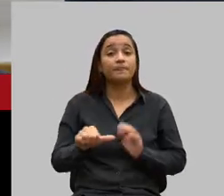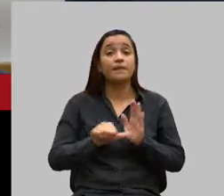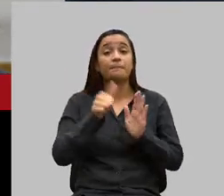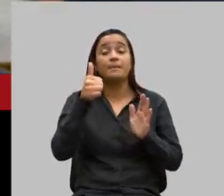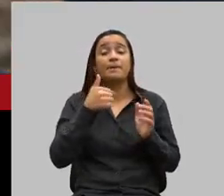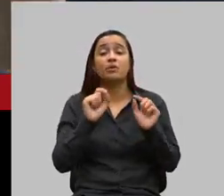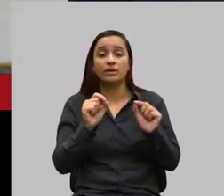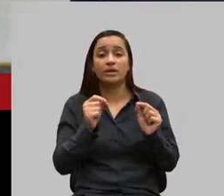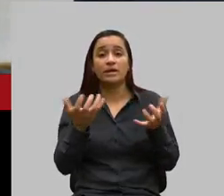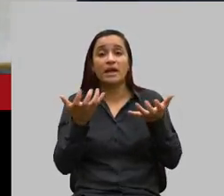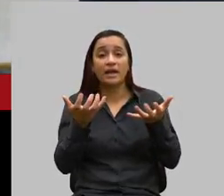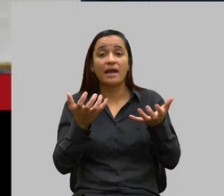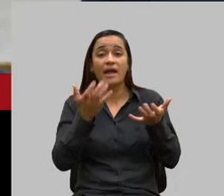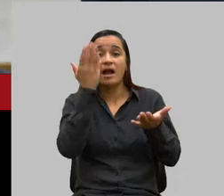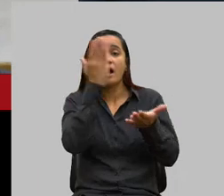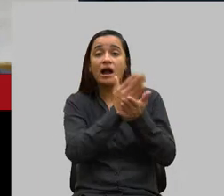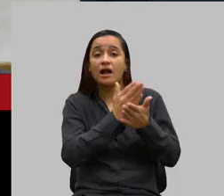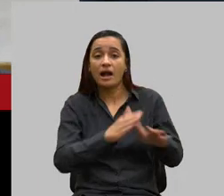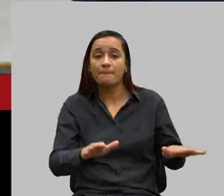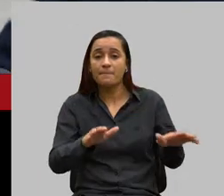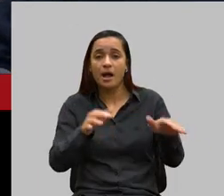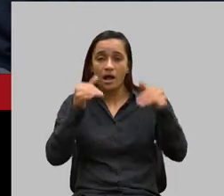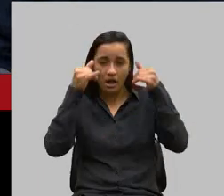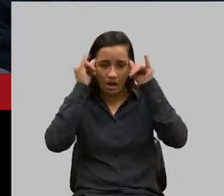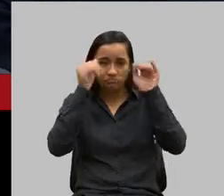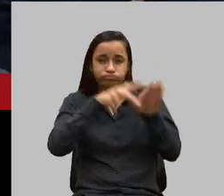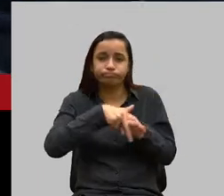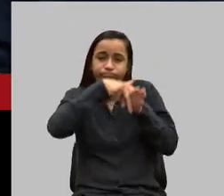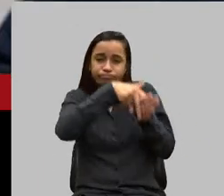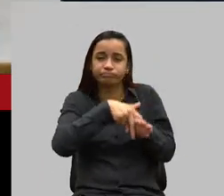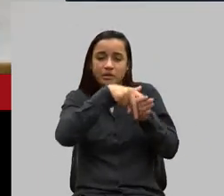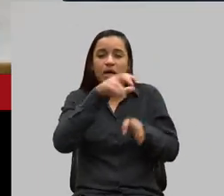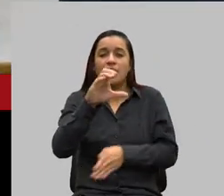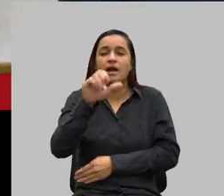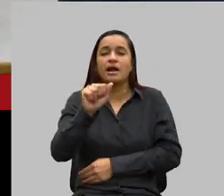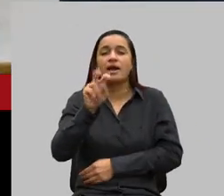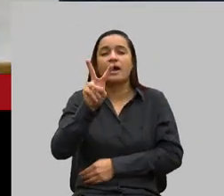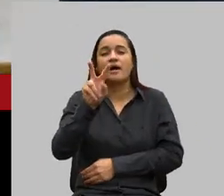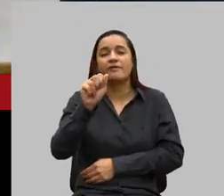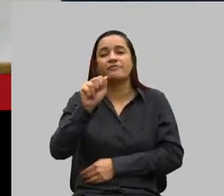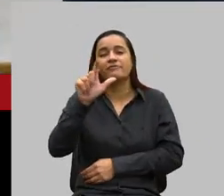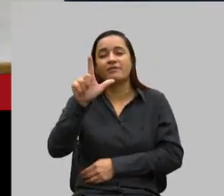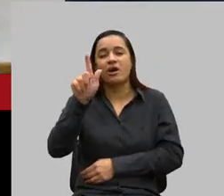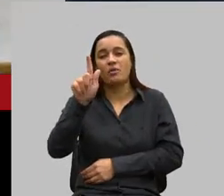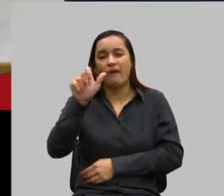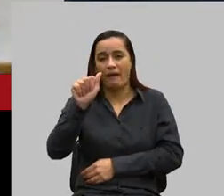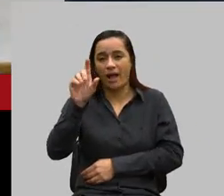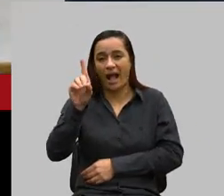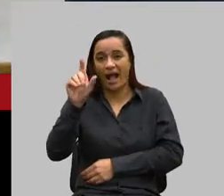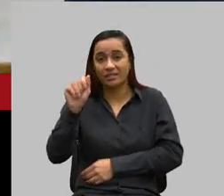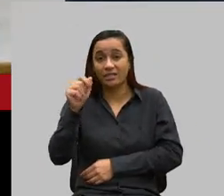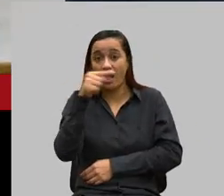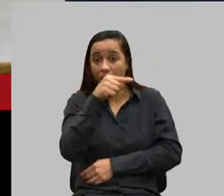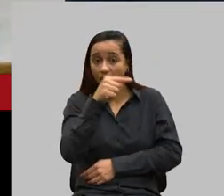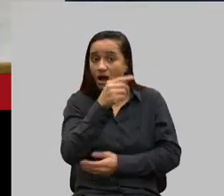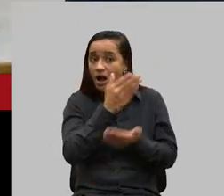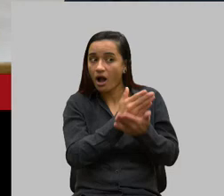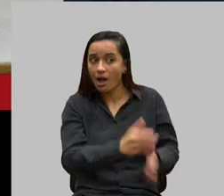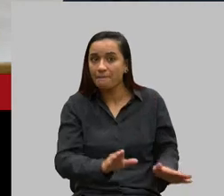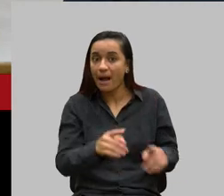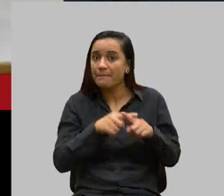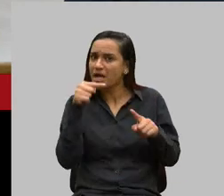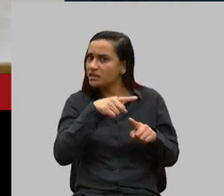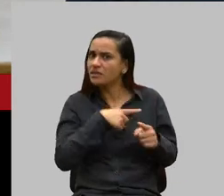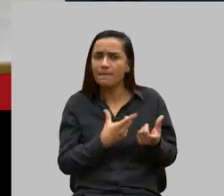cavalgadas em Minas Gerais e elas geram muita renda e muito emprego não deixa entrar no o imã não deixa